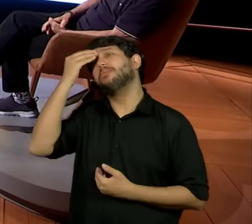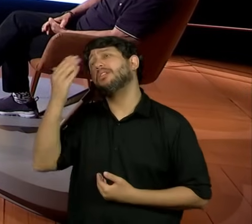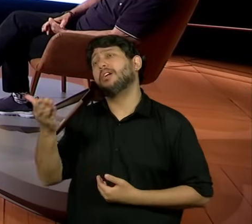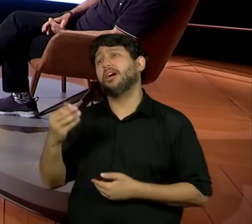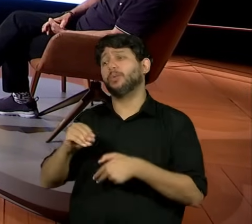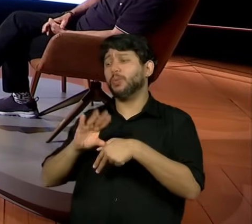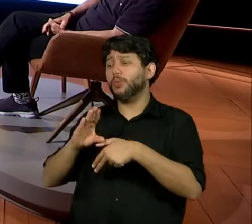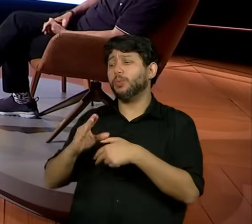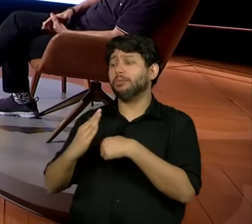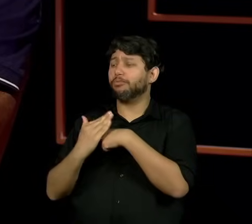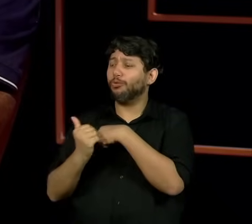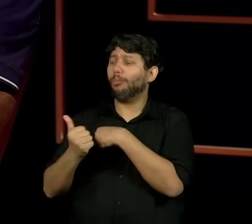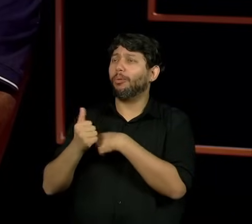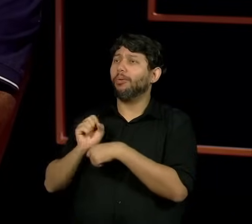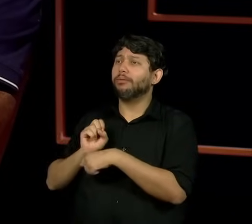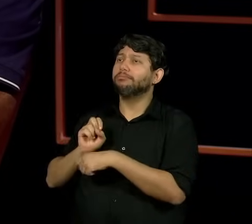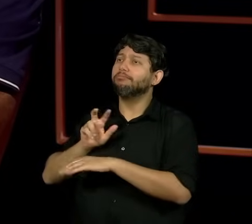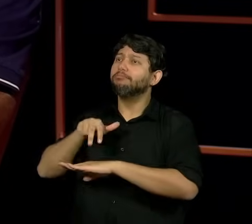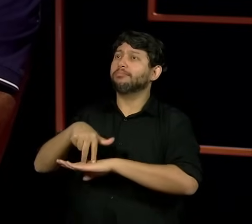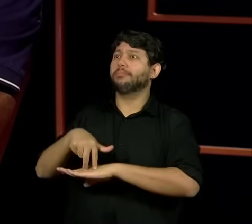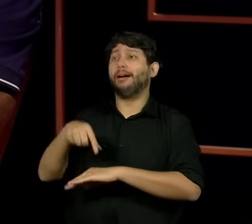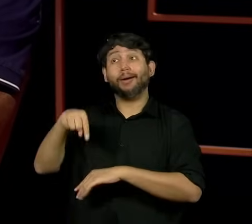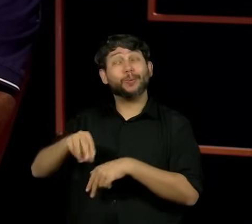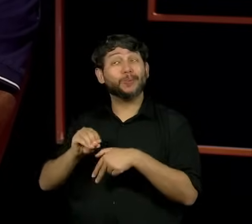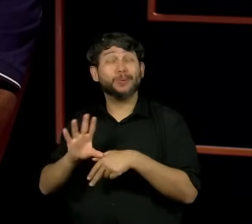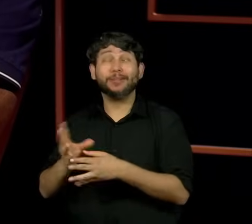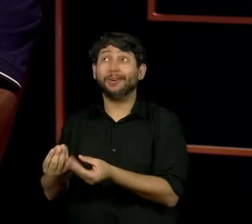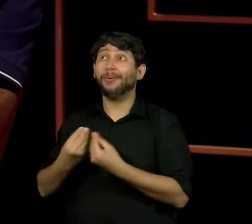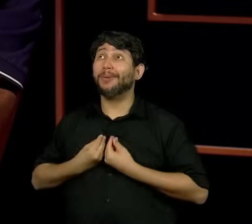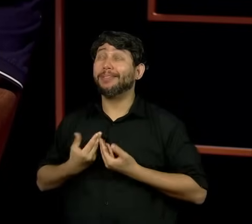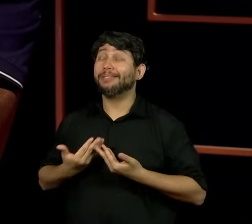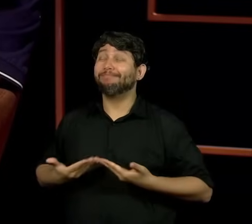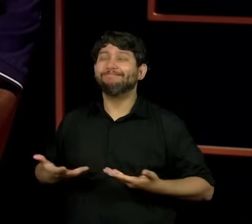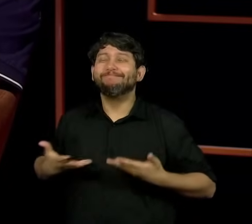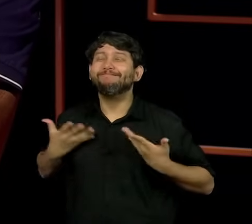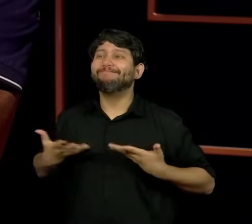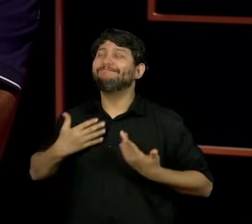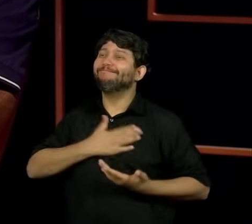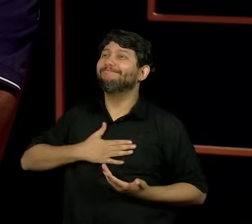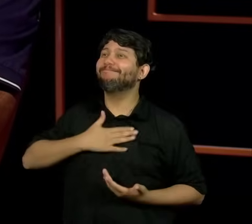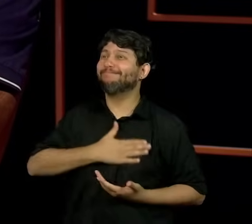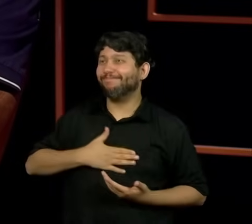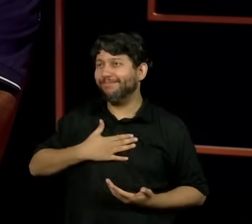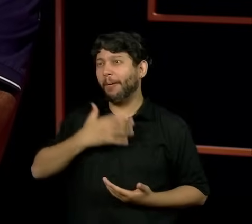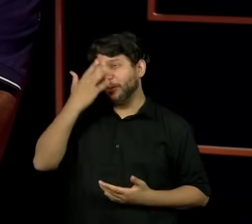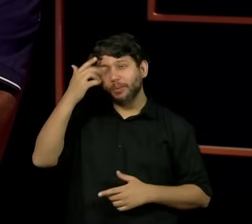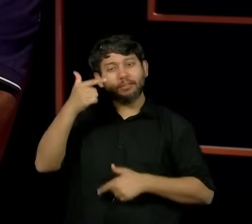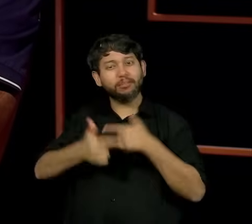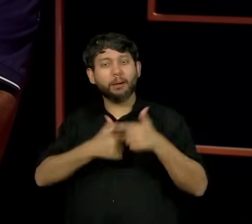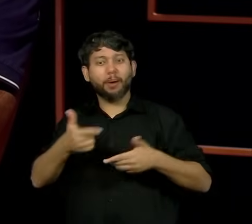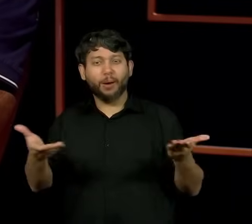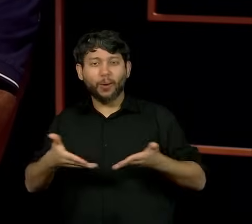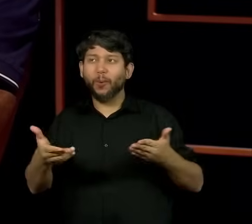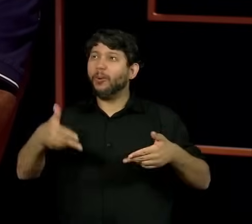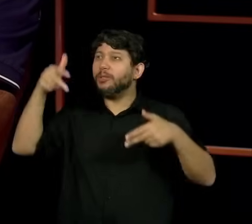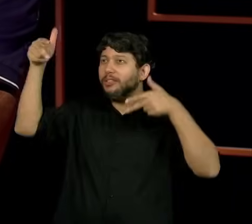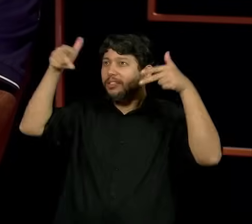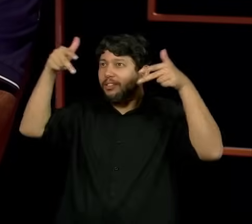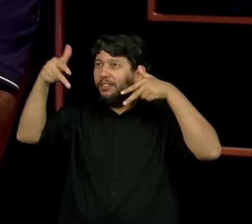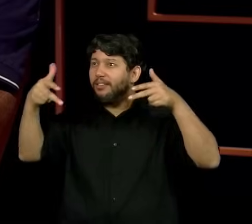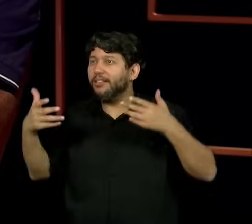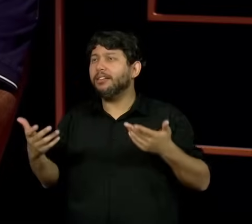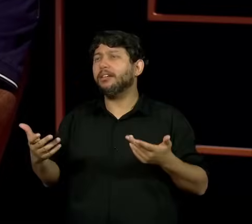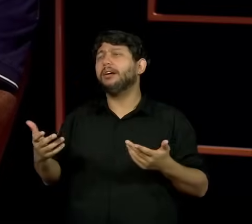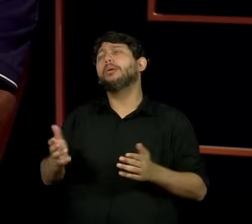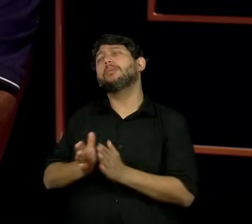Cultura, casa que me deu muita alegria. Muito obrigado aos profissionais que aqui estão e preservem